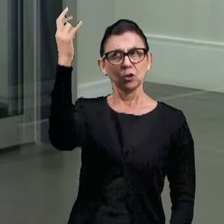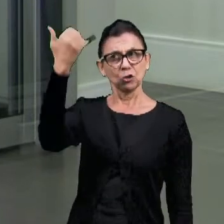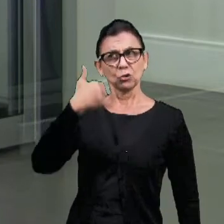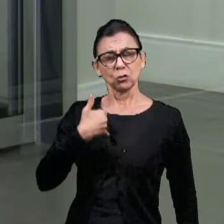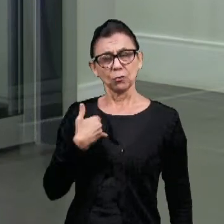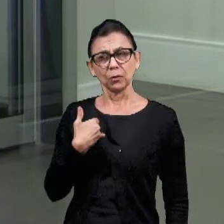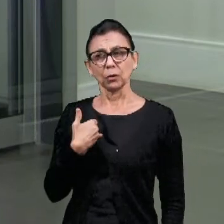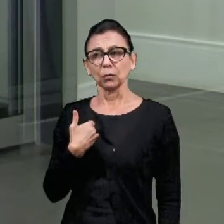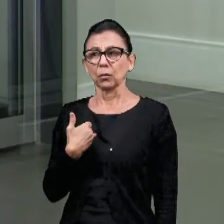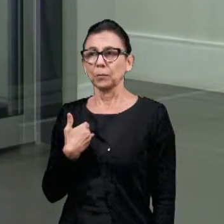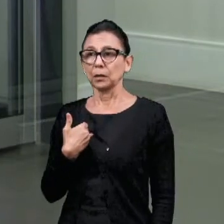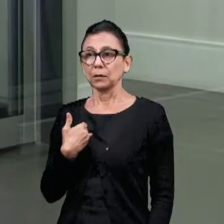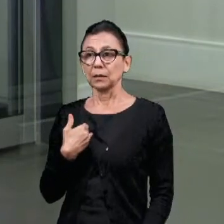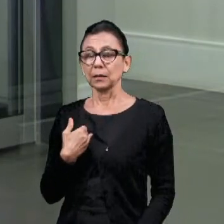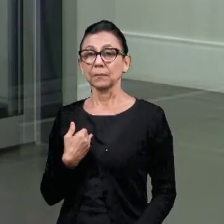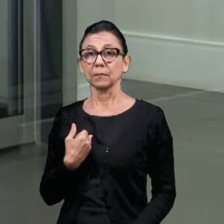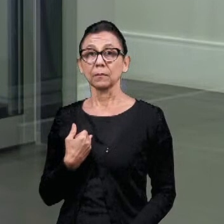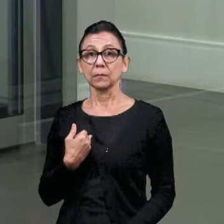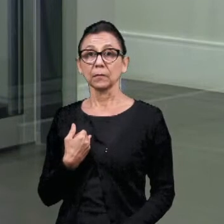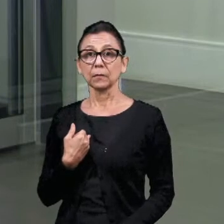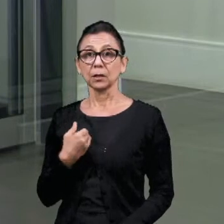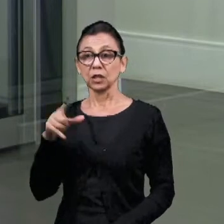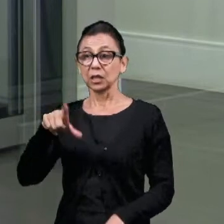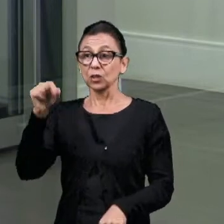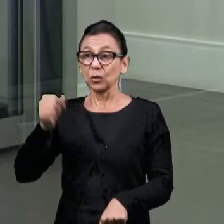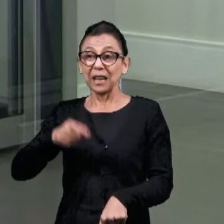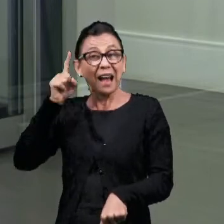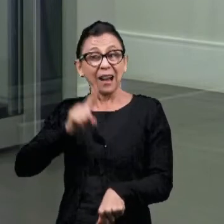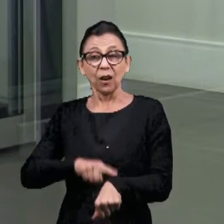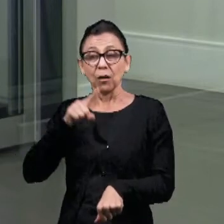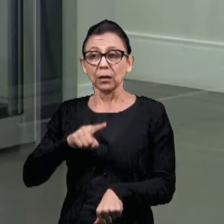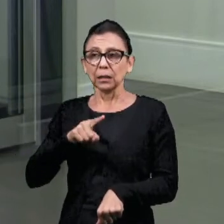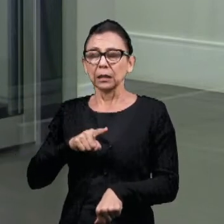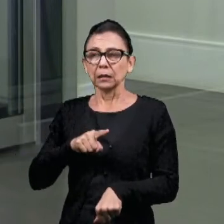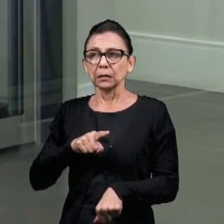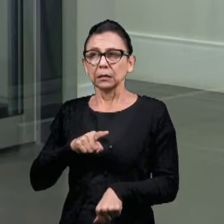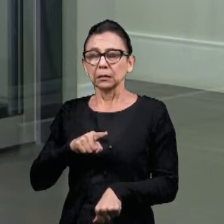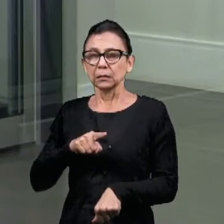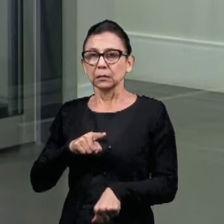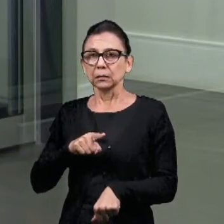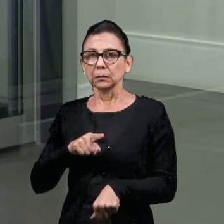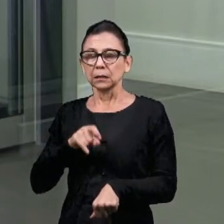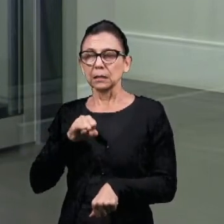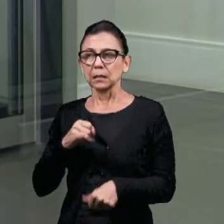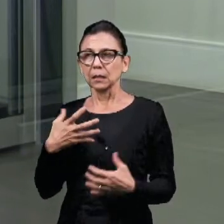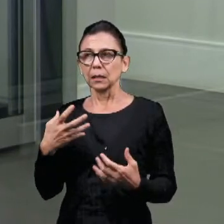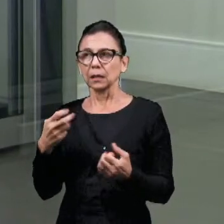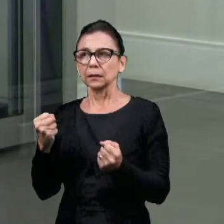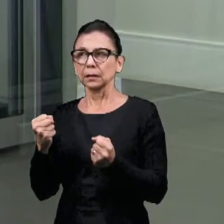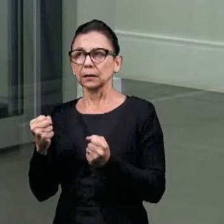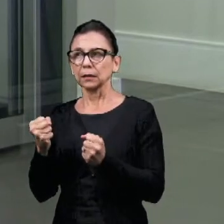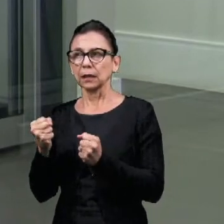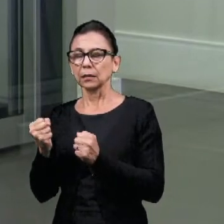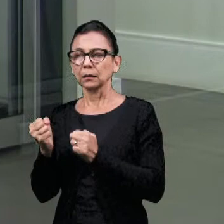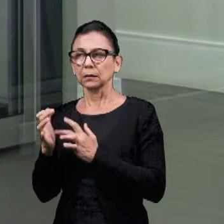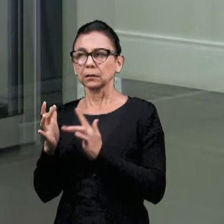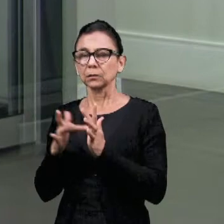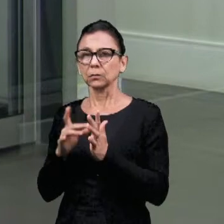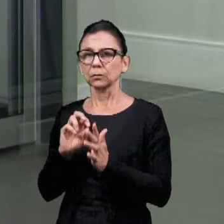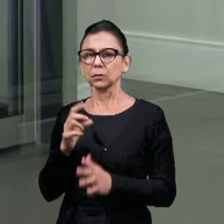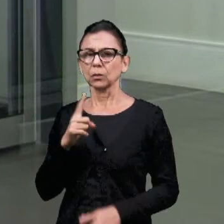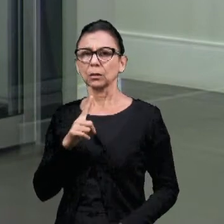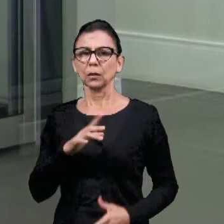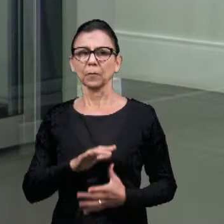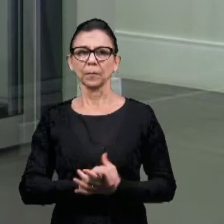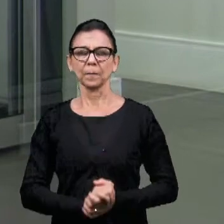decisão naquela hora. Eu fiquei sem saber o que fazer. Eu lembrei que a minha esposa falava assim: